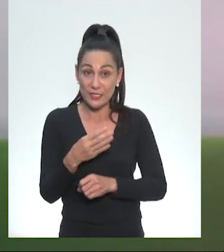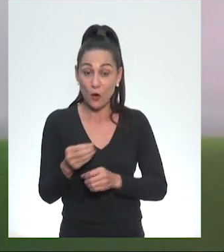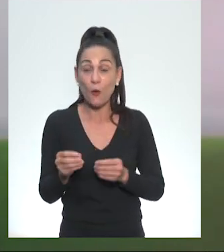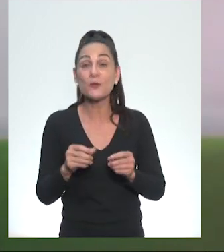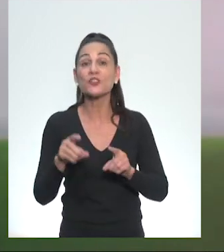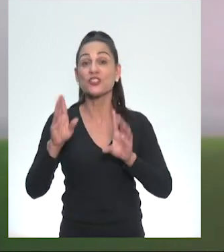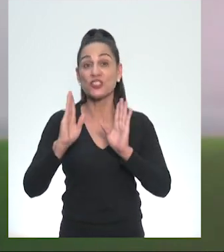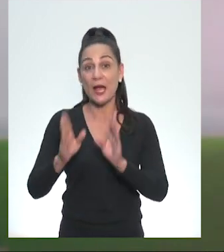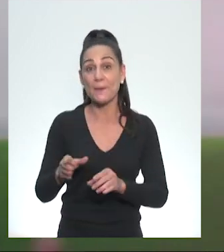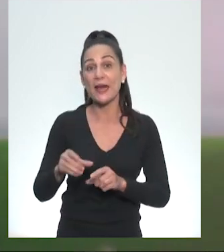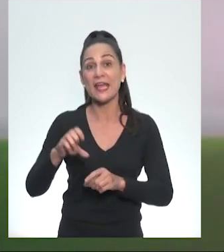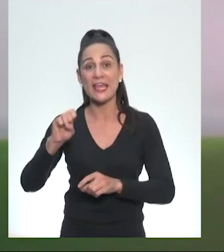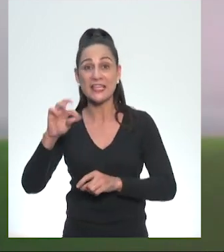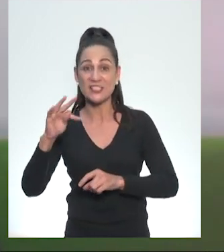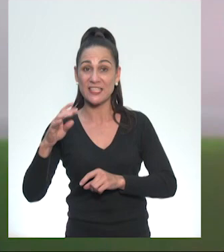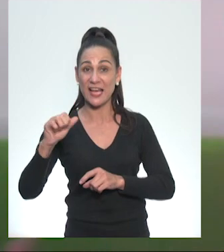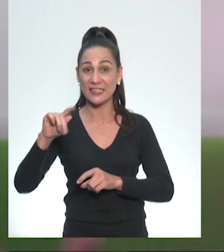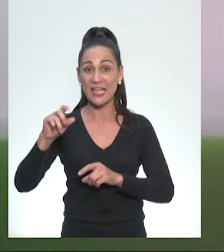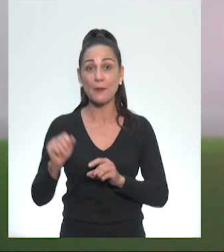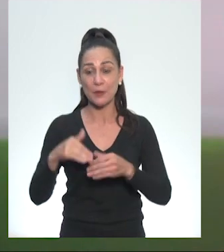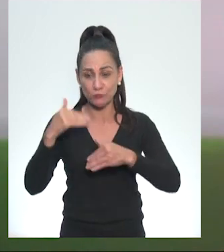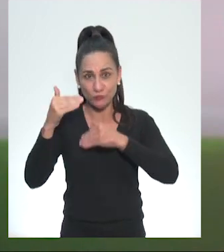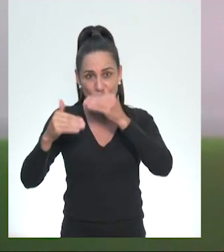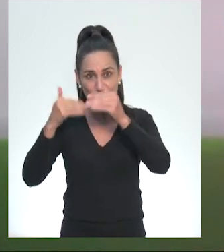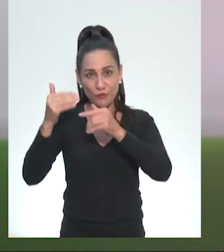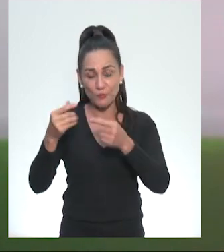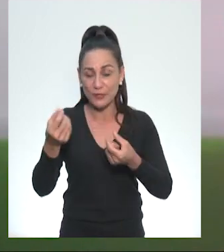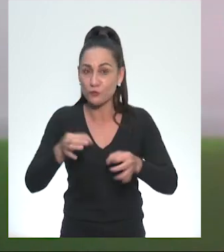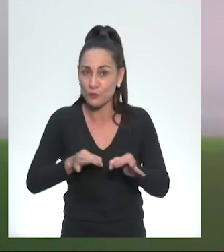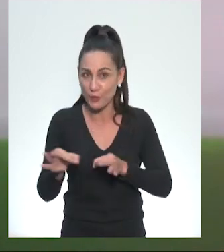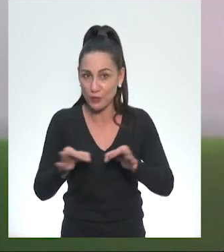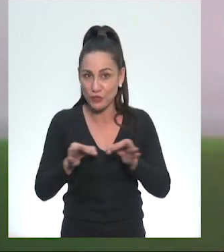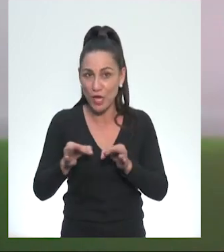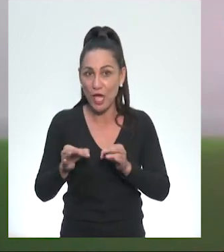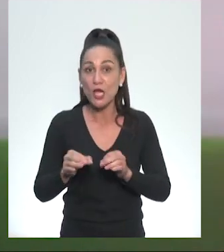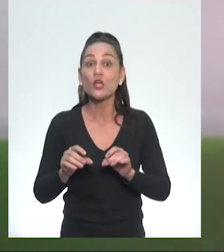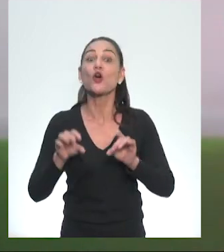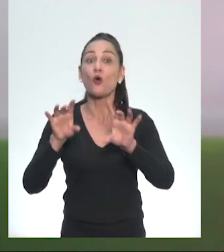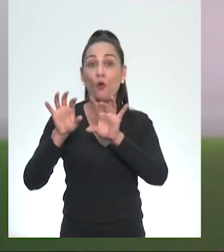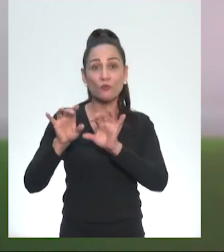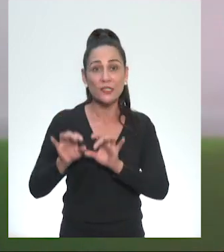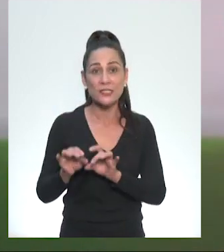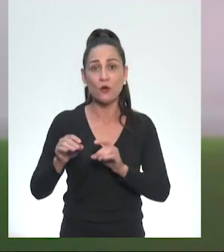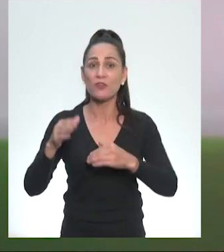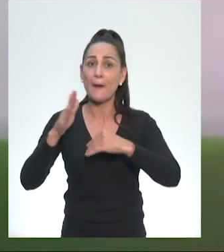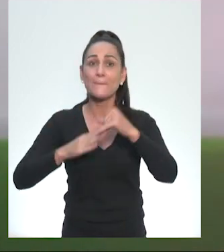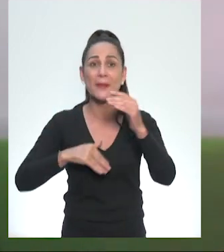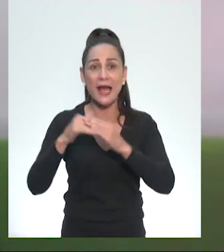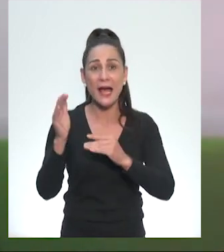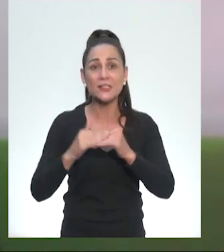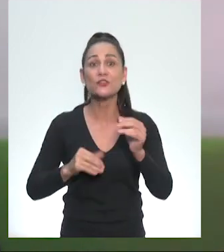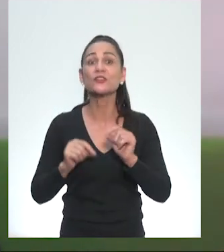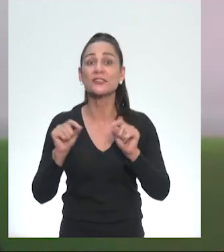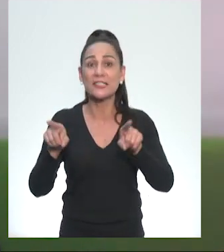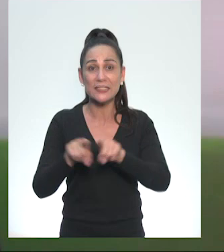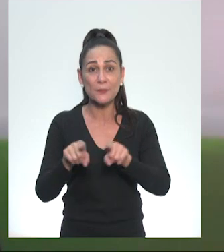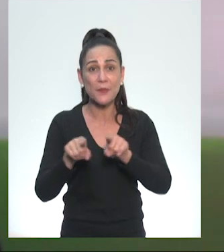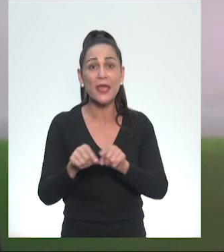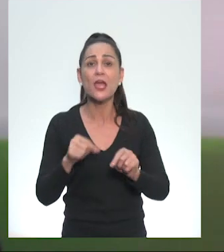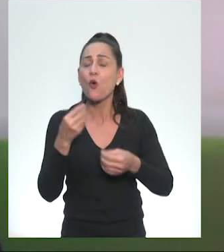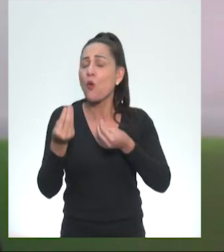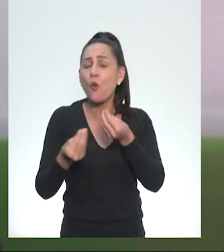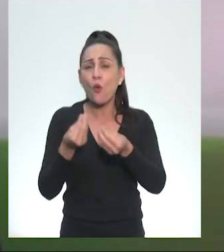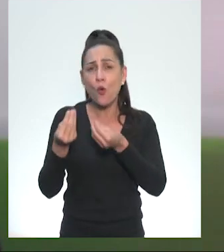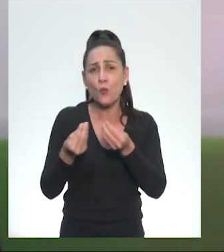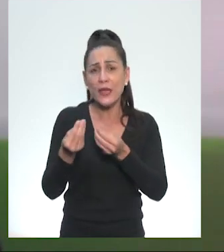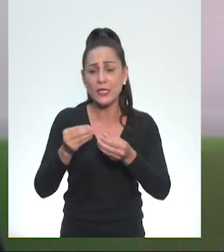para startups, voltado principalmente para desenvolvimento de projetos, computação na prática, onde trabalhamos com a gamificação e como